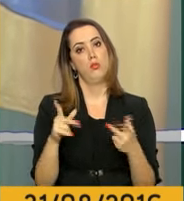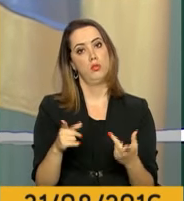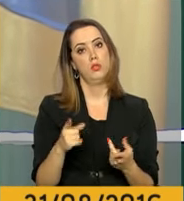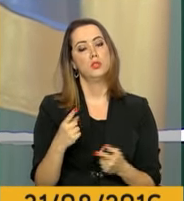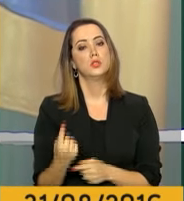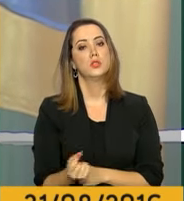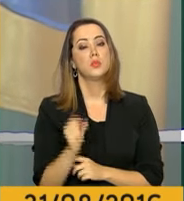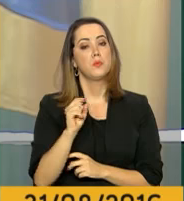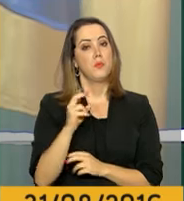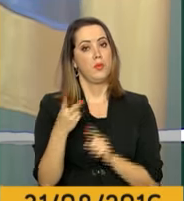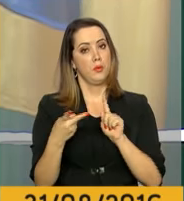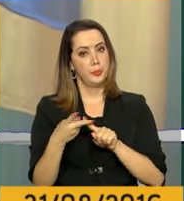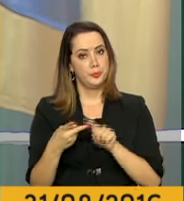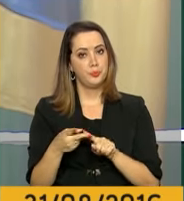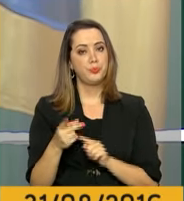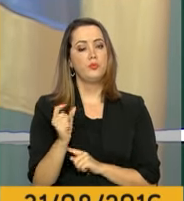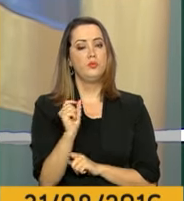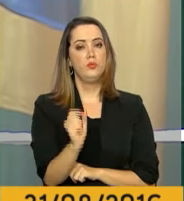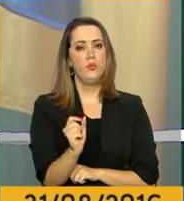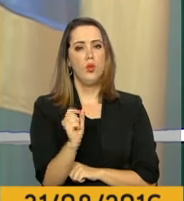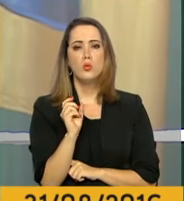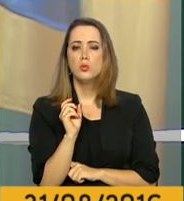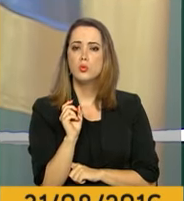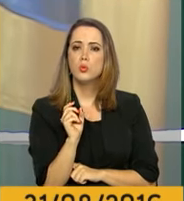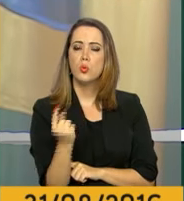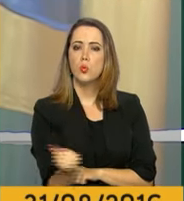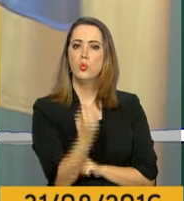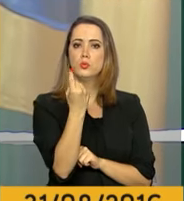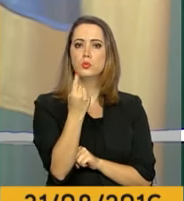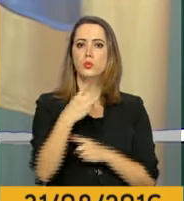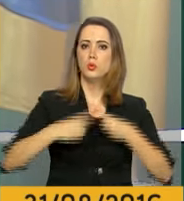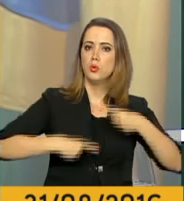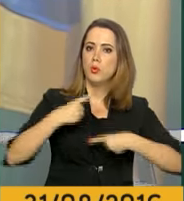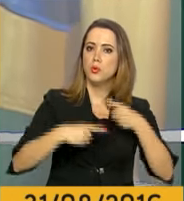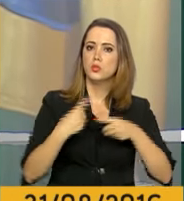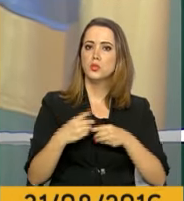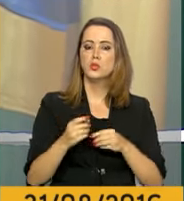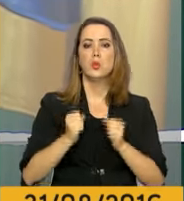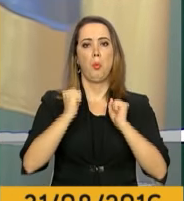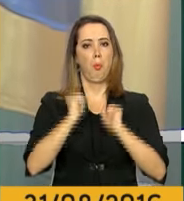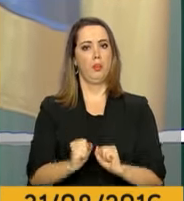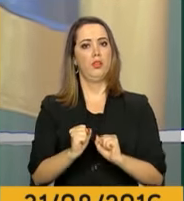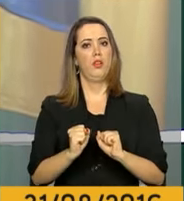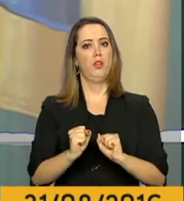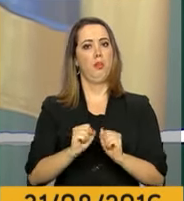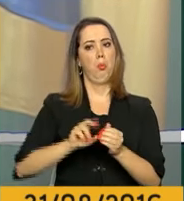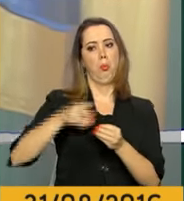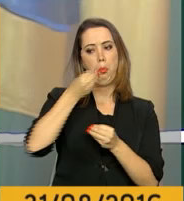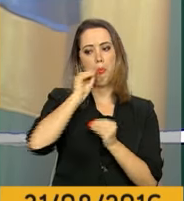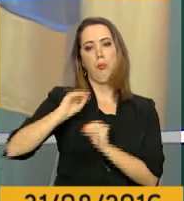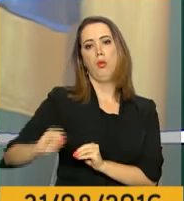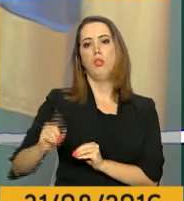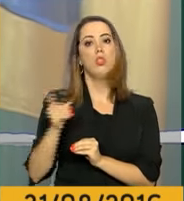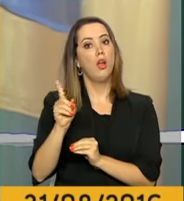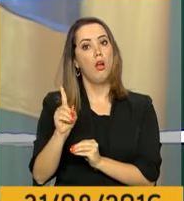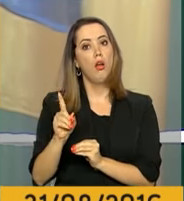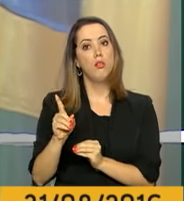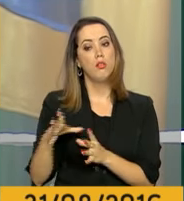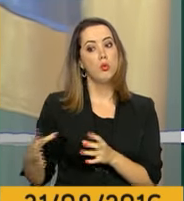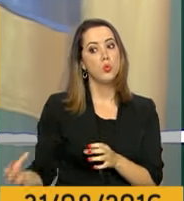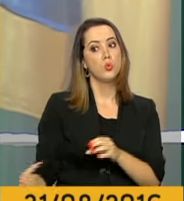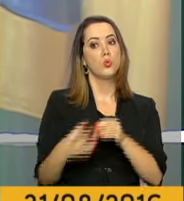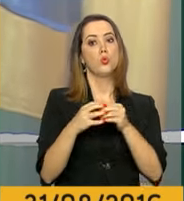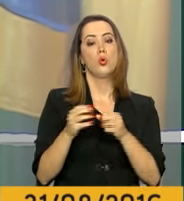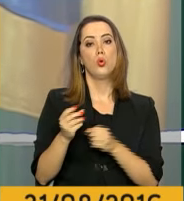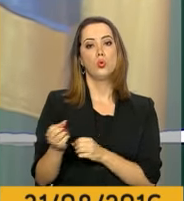primeiro lugar. Em segundo lugar, não é um partido que está no poder e que despreza os demais, ao contrário, é um partido que está no